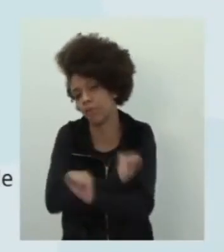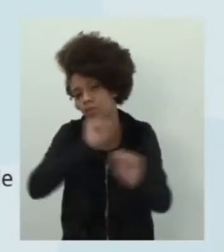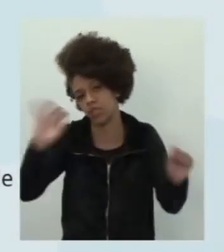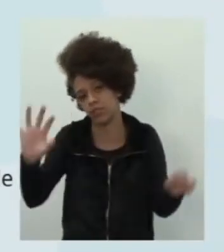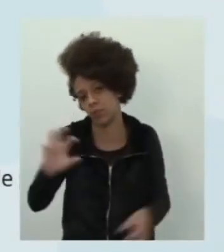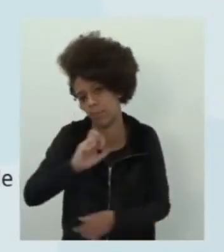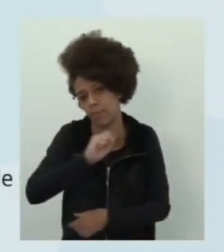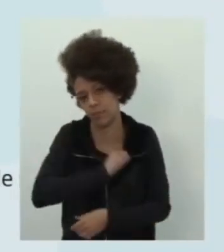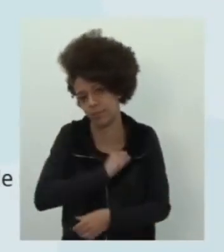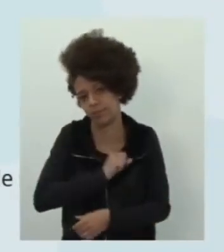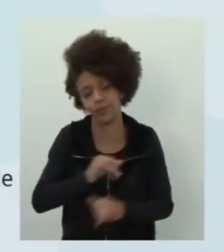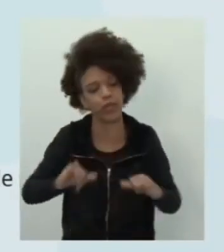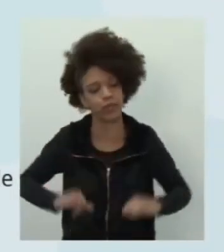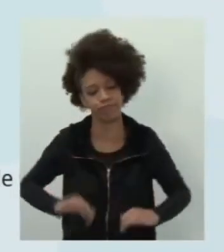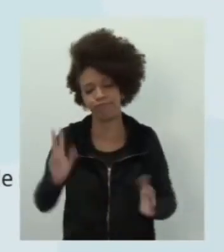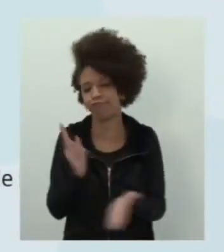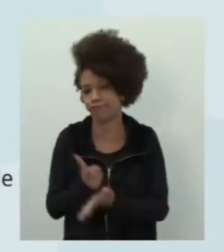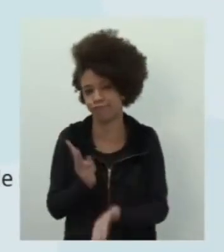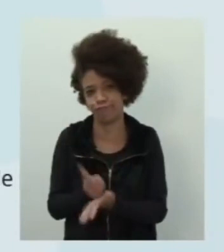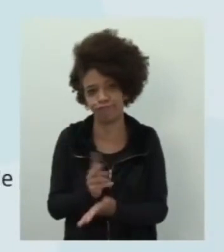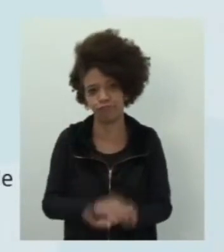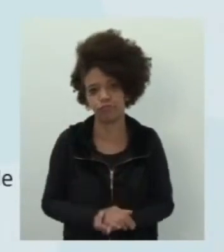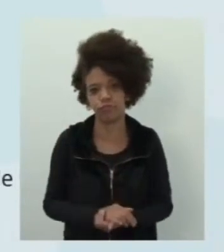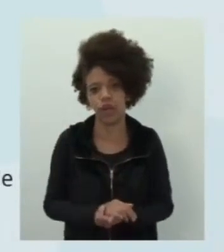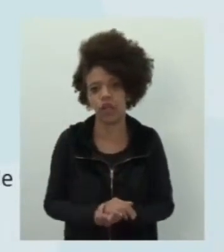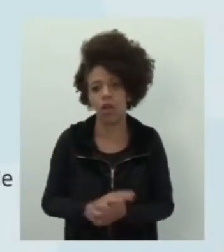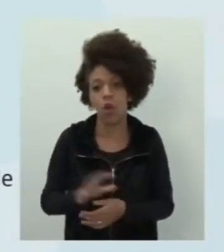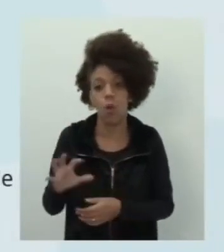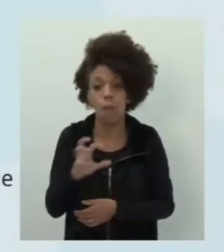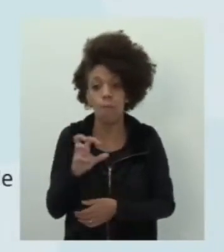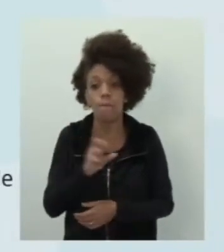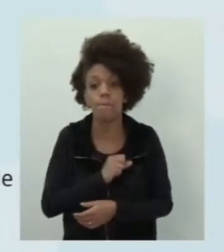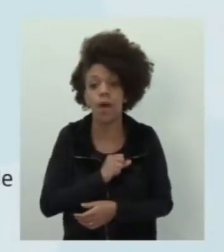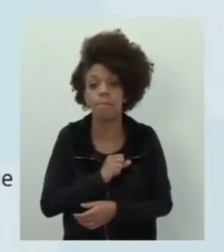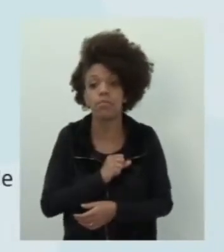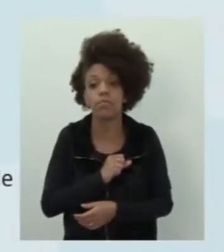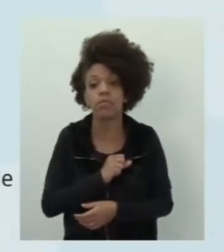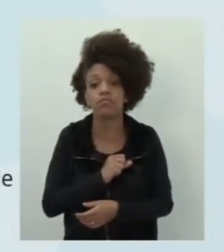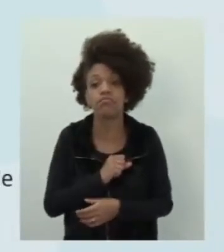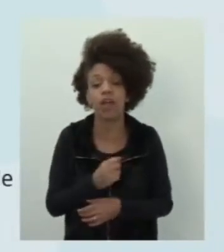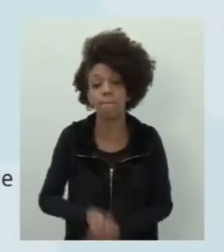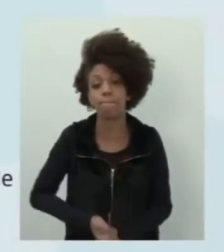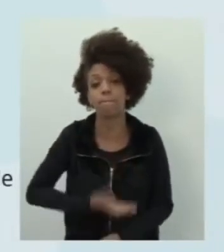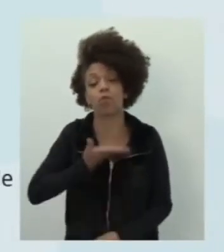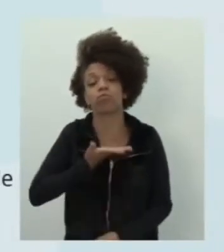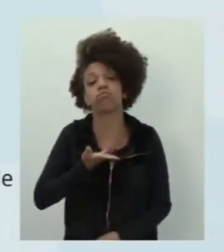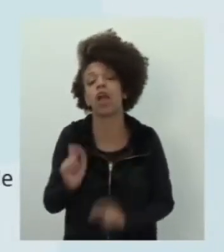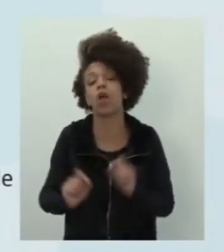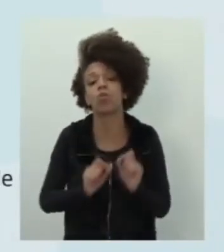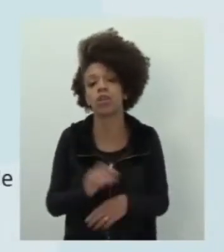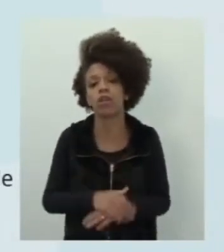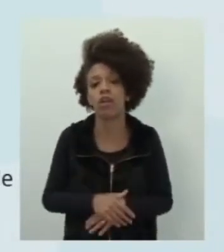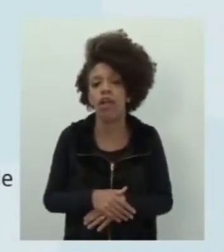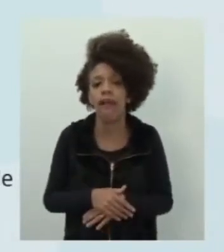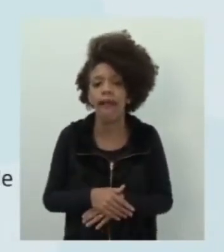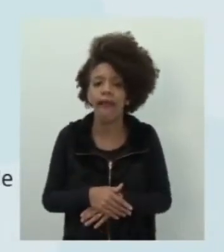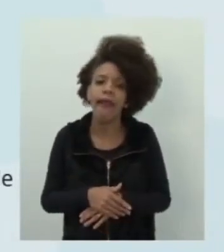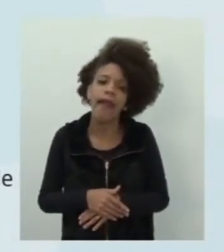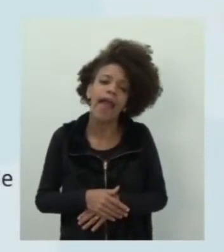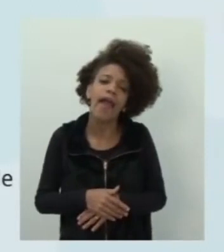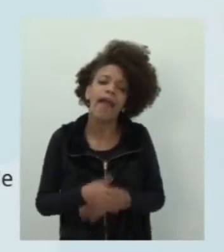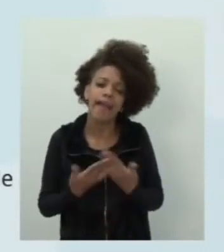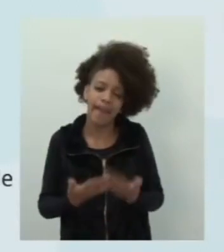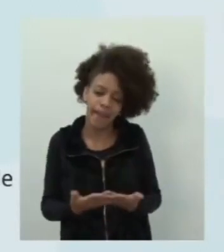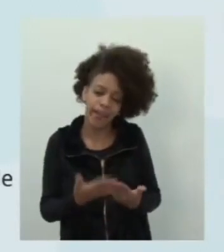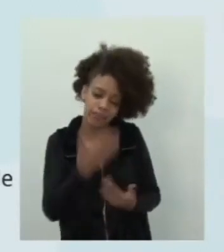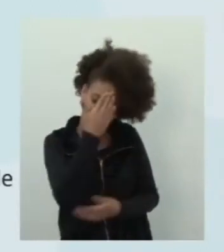sofrendo, sofrendo e sofrendo. O amor cortês, a vassalagem amorosa, o que é isso? O que é vassalagem amorosa? Ele obedece a mulher, ele obedece,